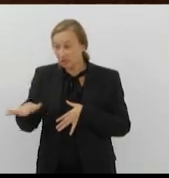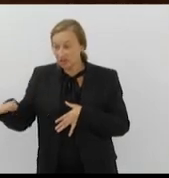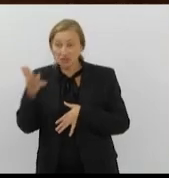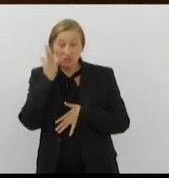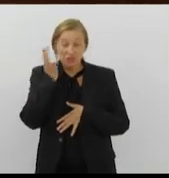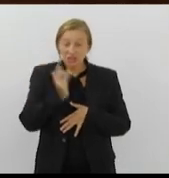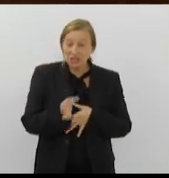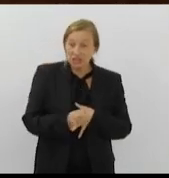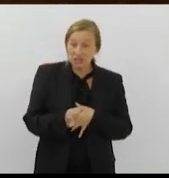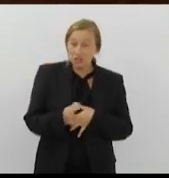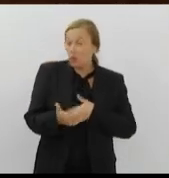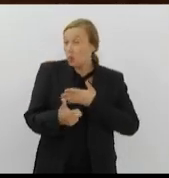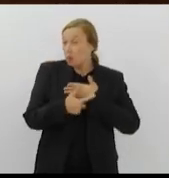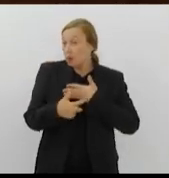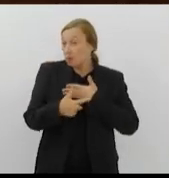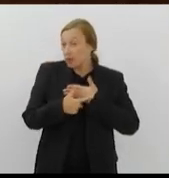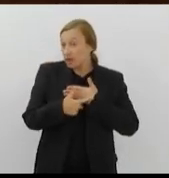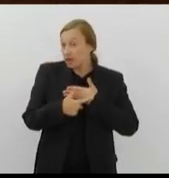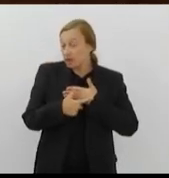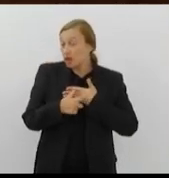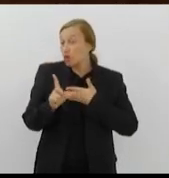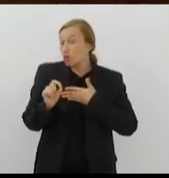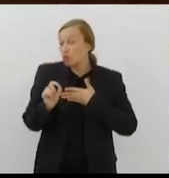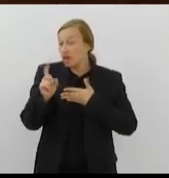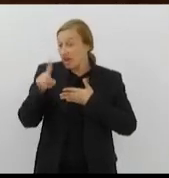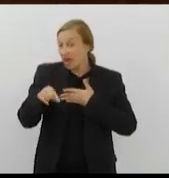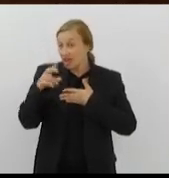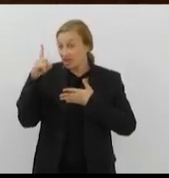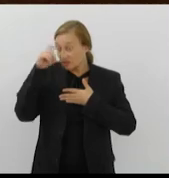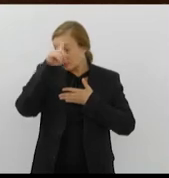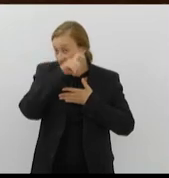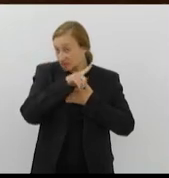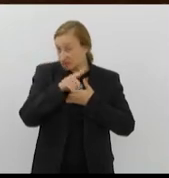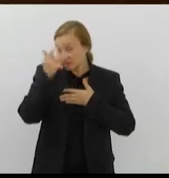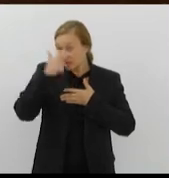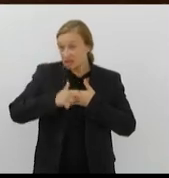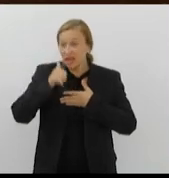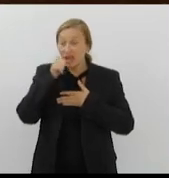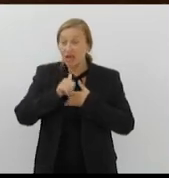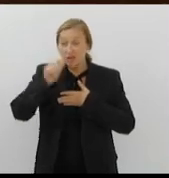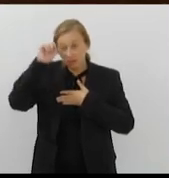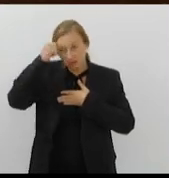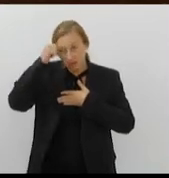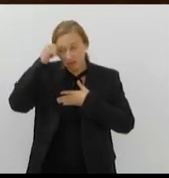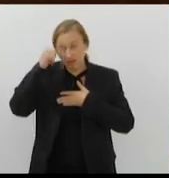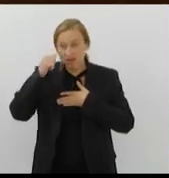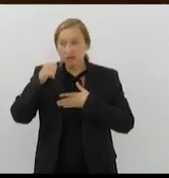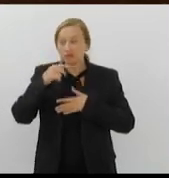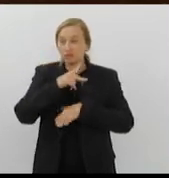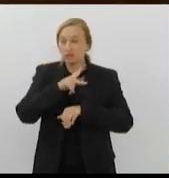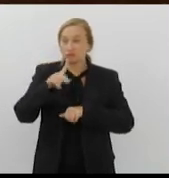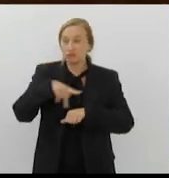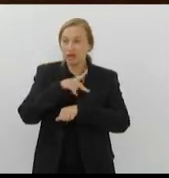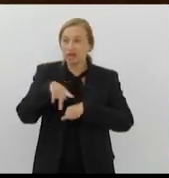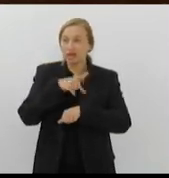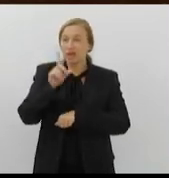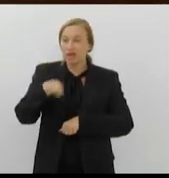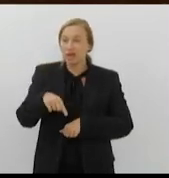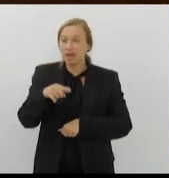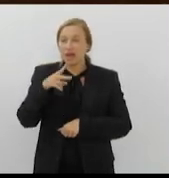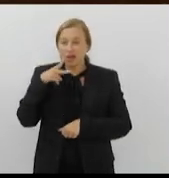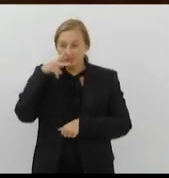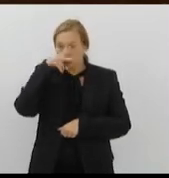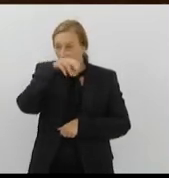entendam o papel do que é ser difícil nesse país, ser negro, ser negra nesse país, ela é a